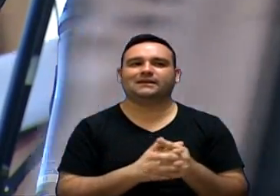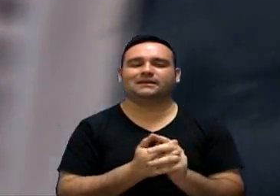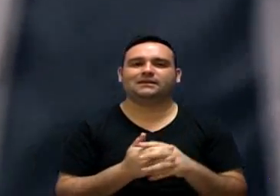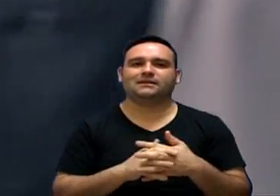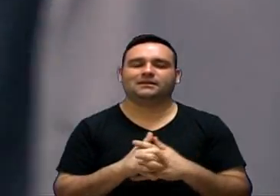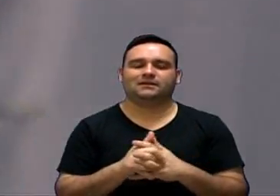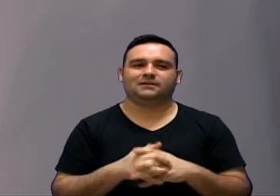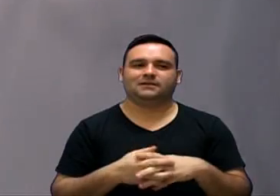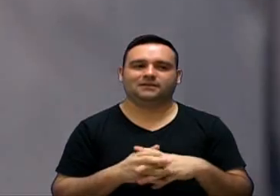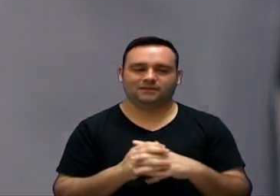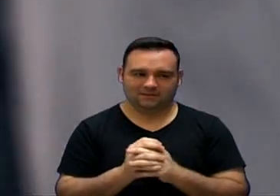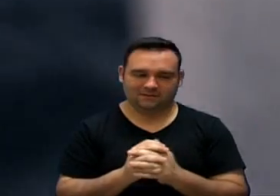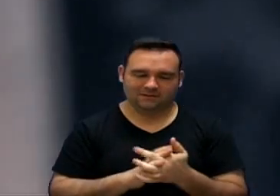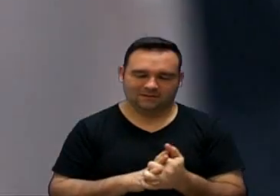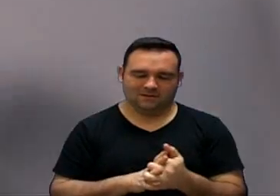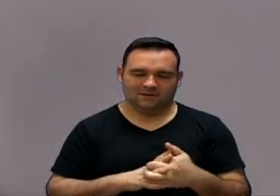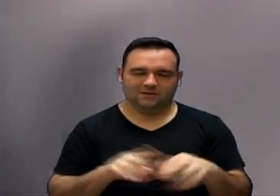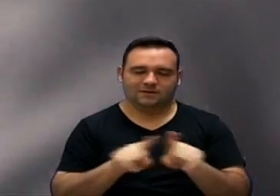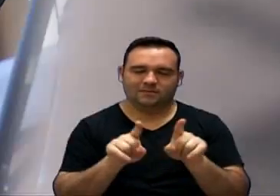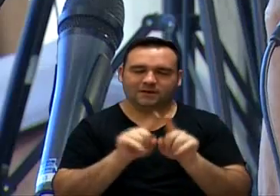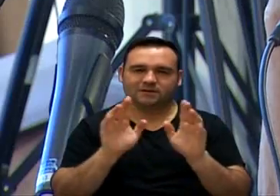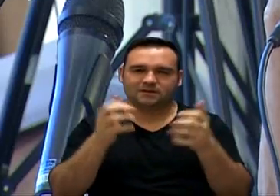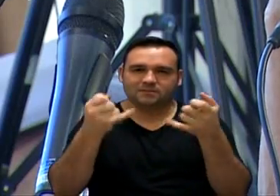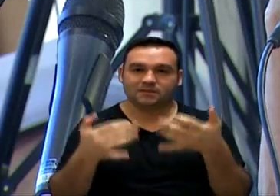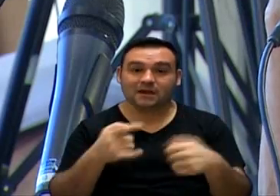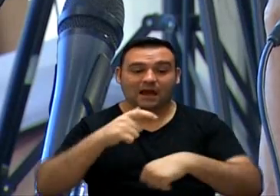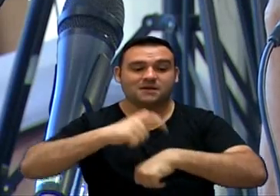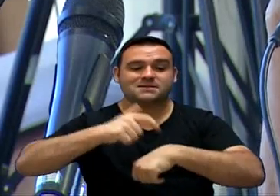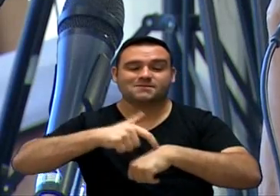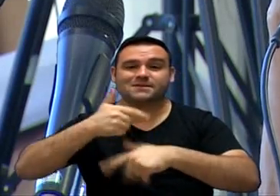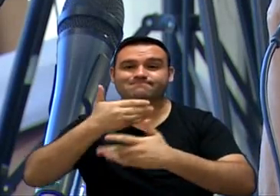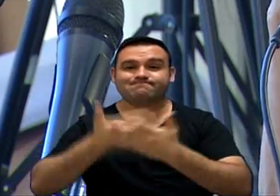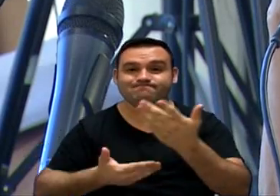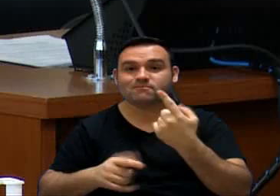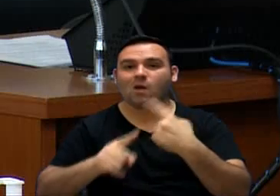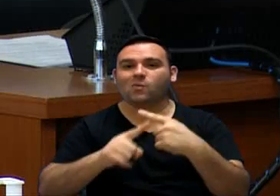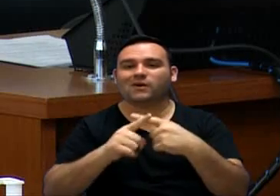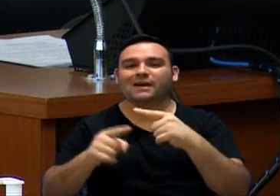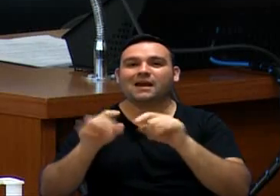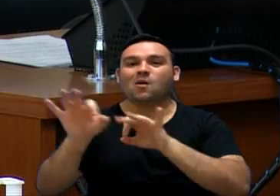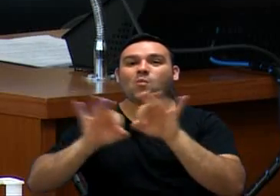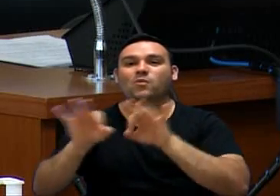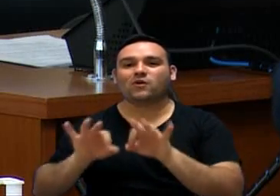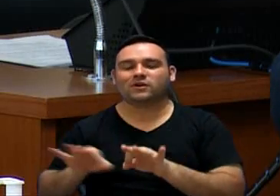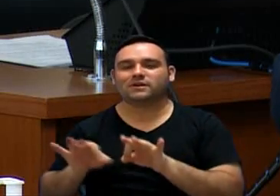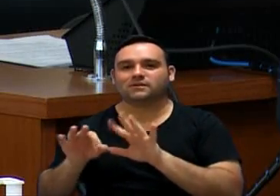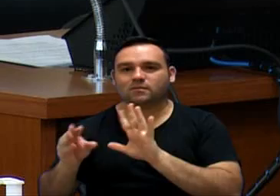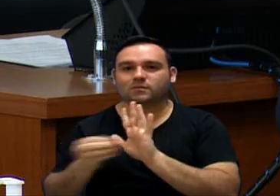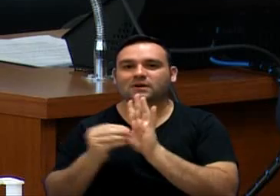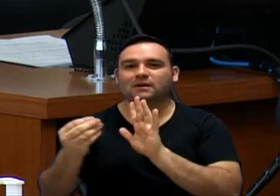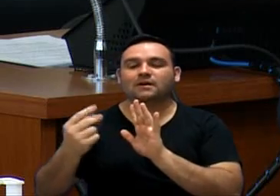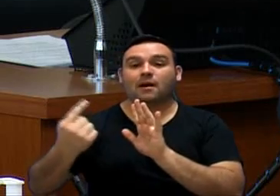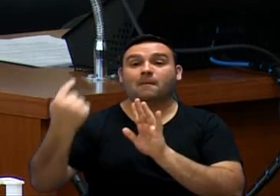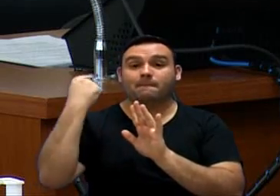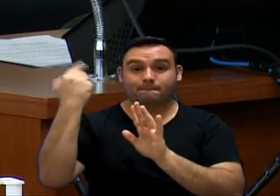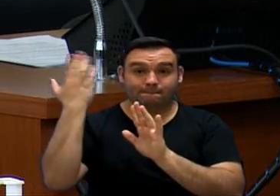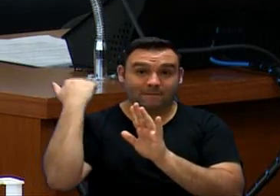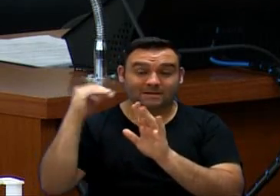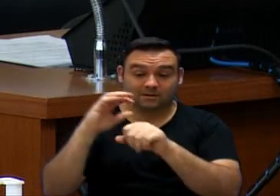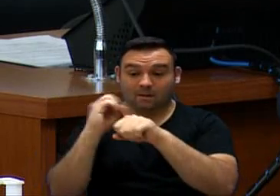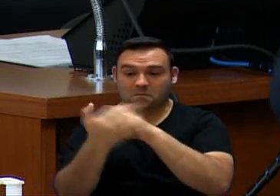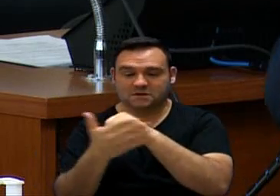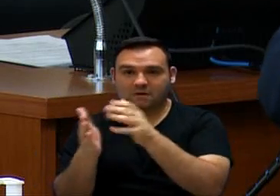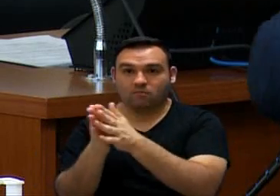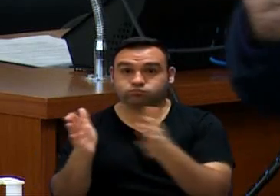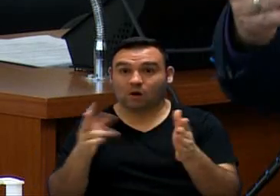então até eu falei no começo, Yara, que a gente perdeu o time, porque o projeto foi posto na época que estava a